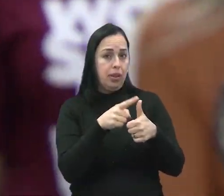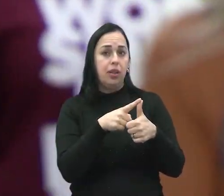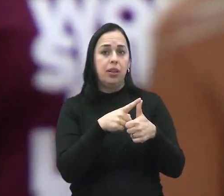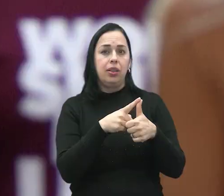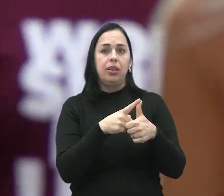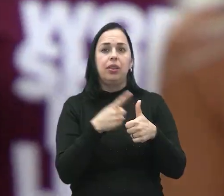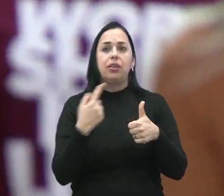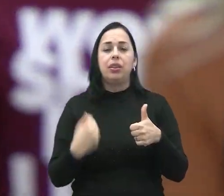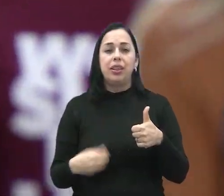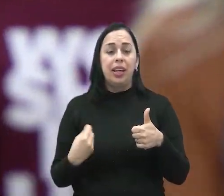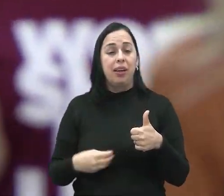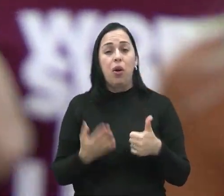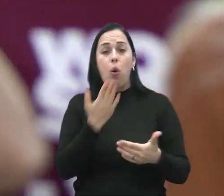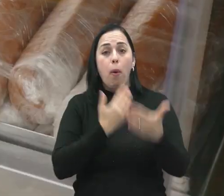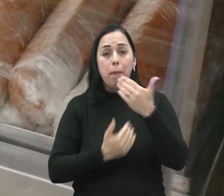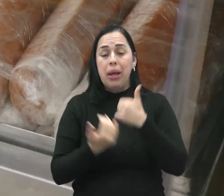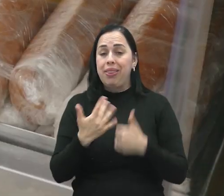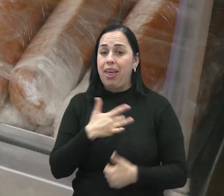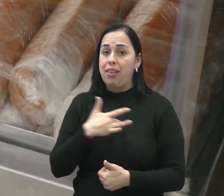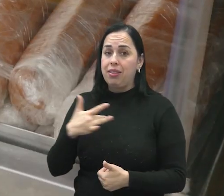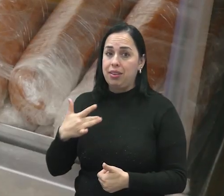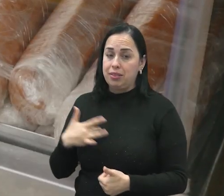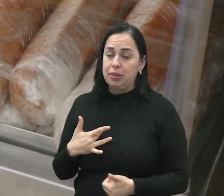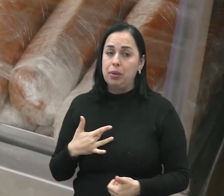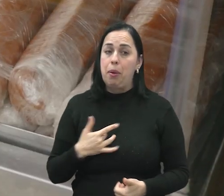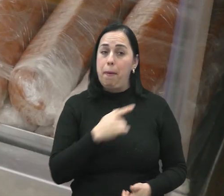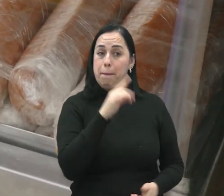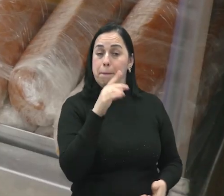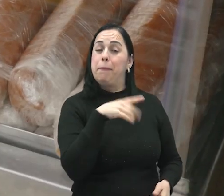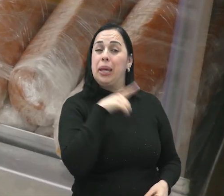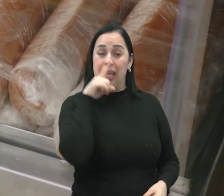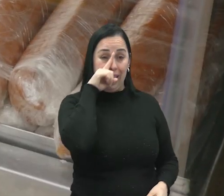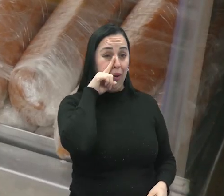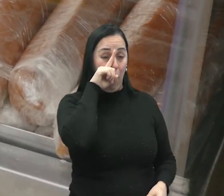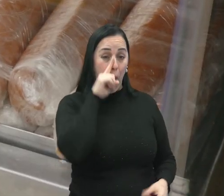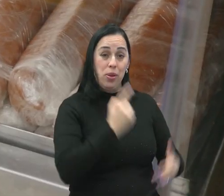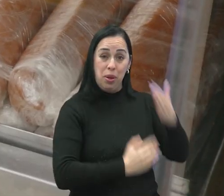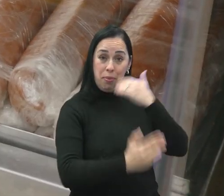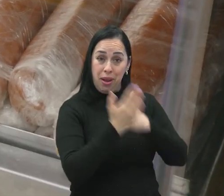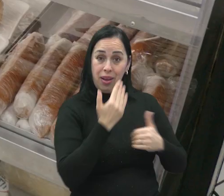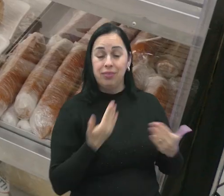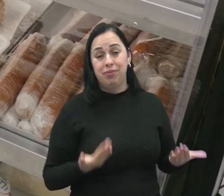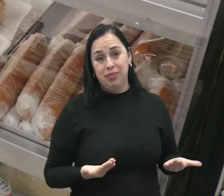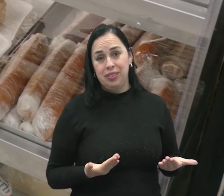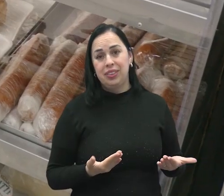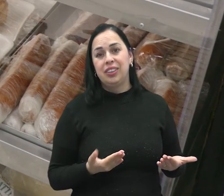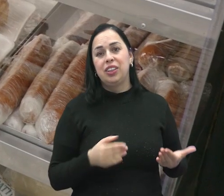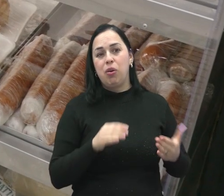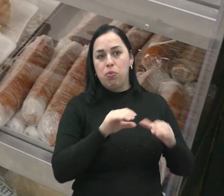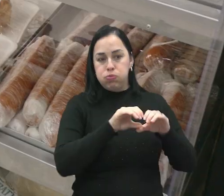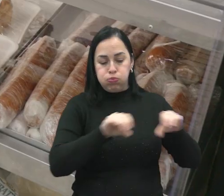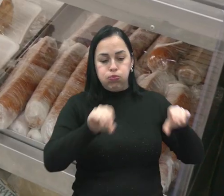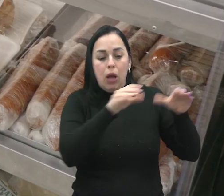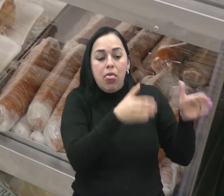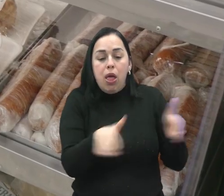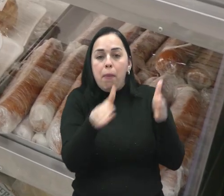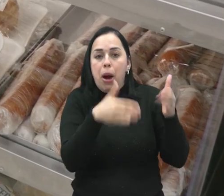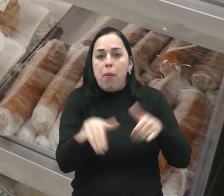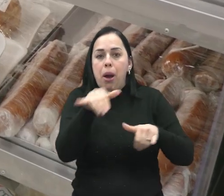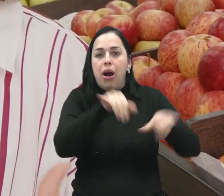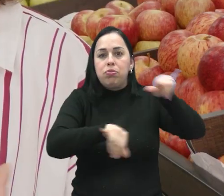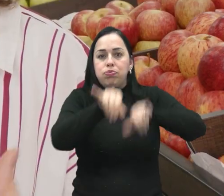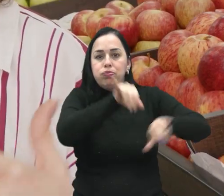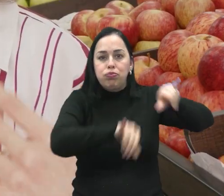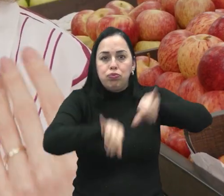deles é a nossa relação com a comida. Os grandes vilões da alimentação nos dias de hoje são as comidas